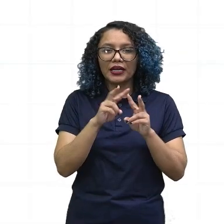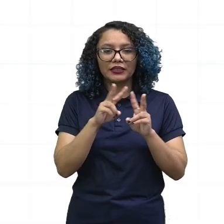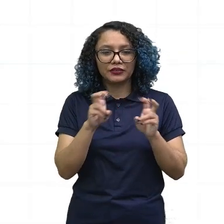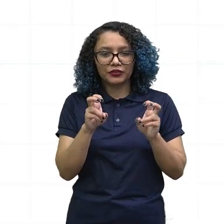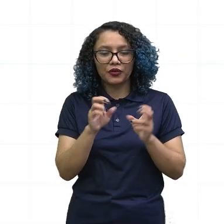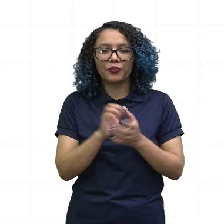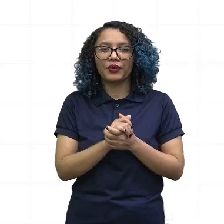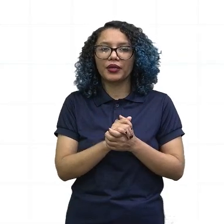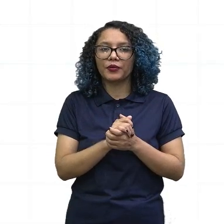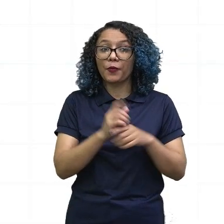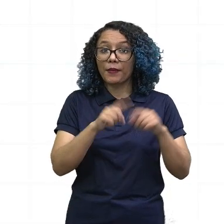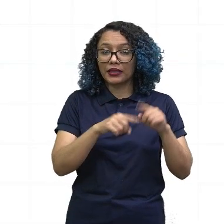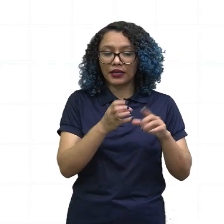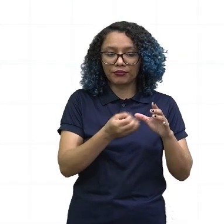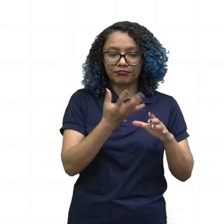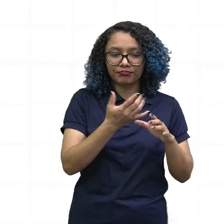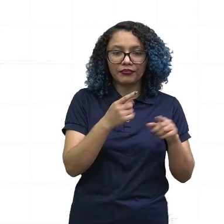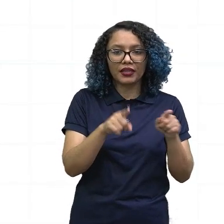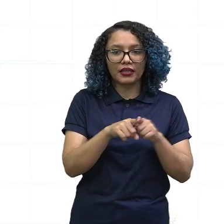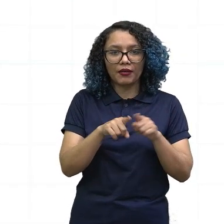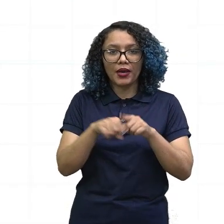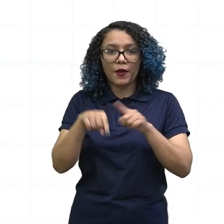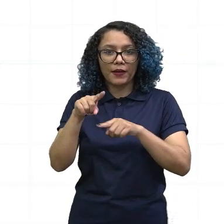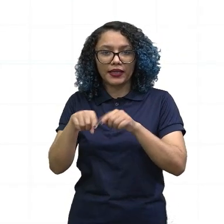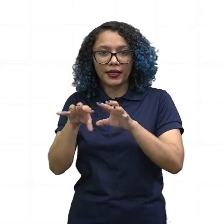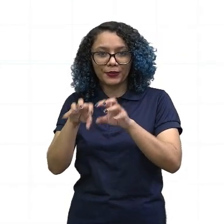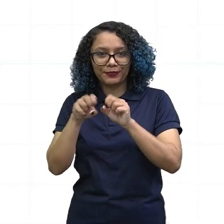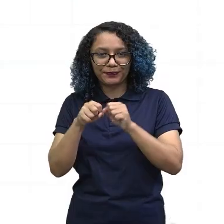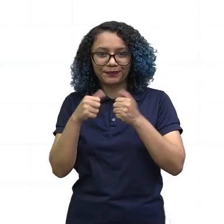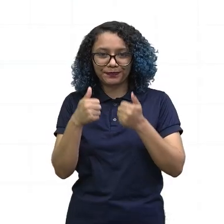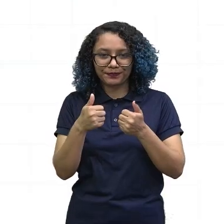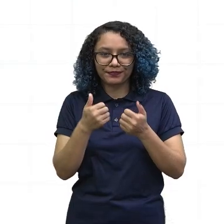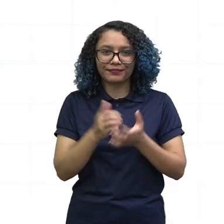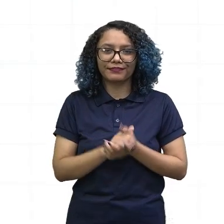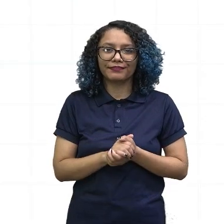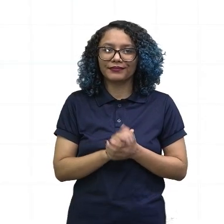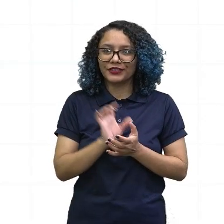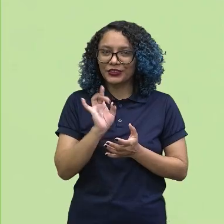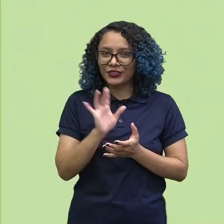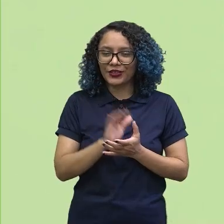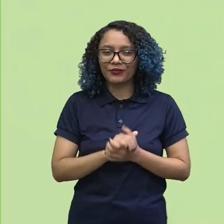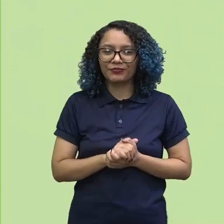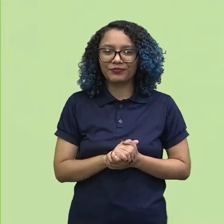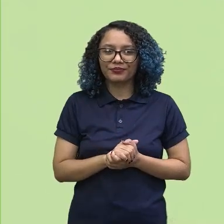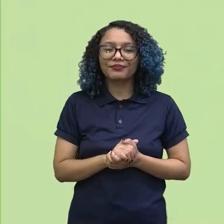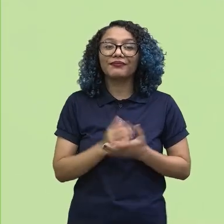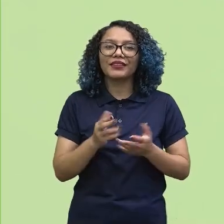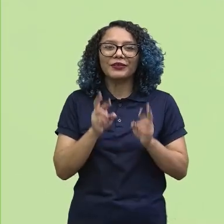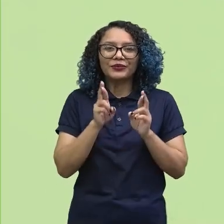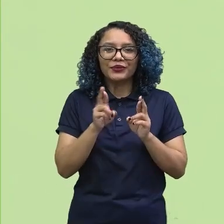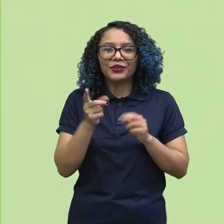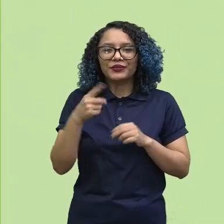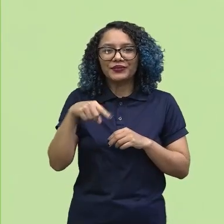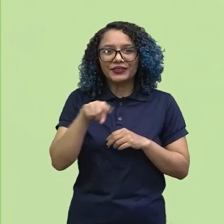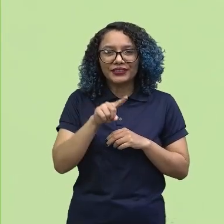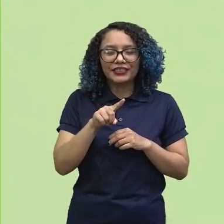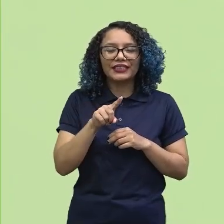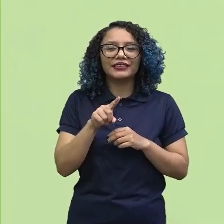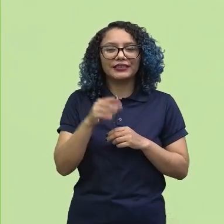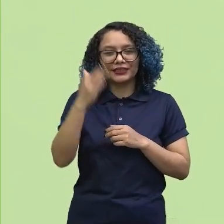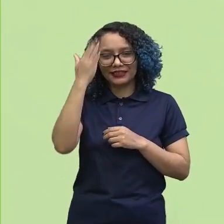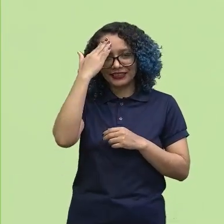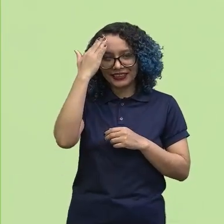o gerador e o receptor. Muito bem, é isso, tá, pessoal? Espero que vocês